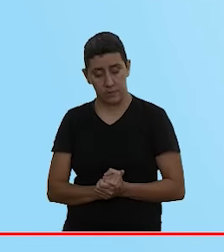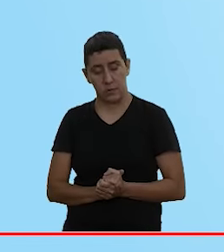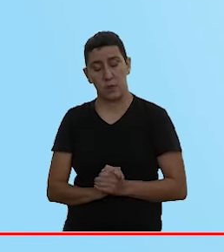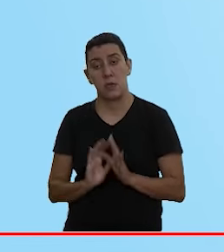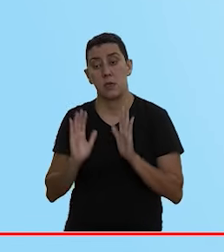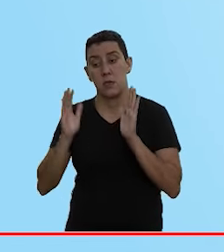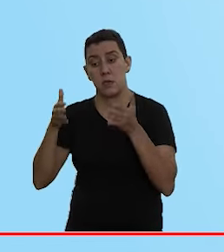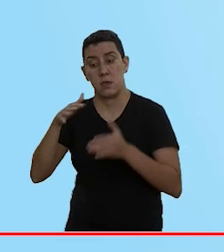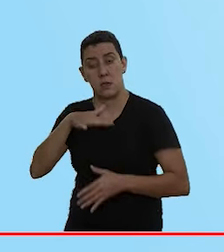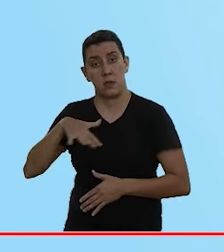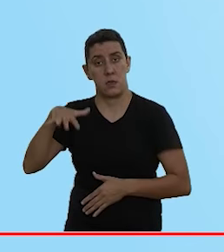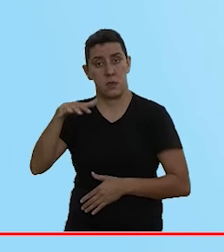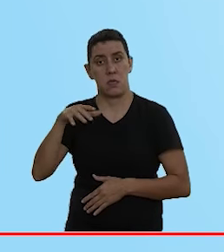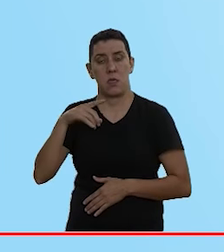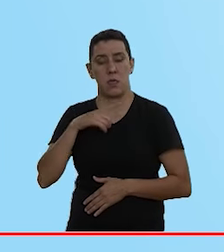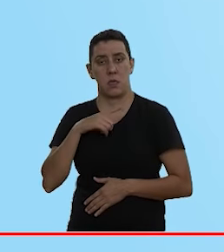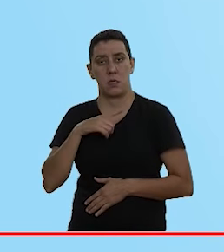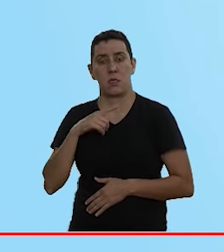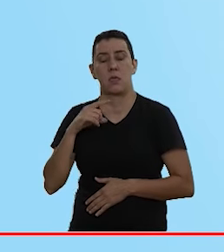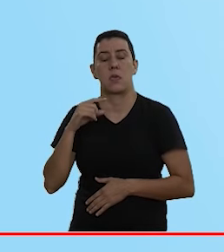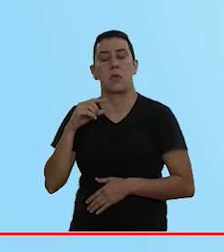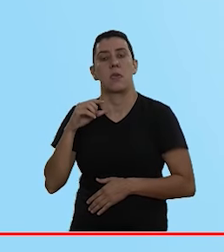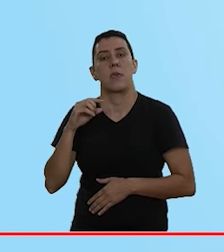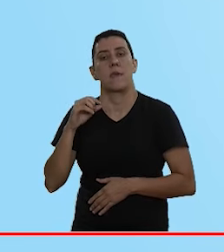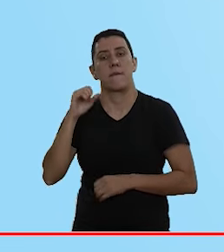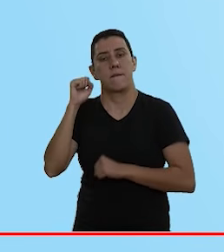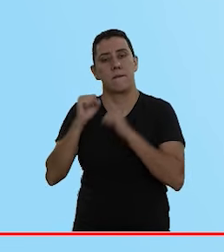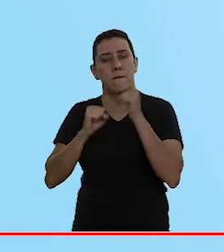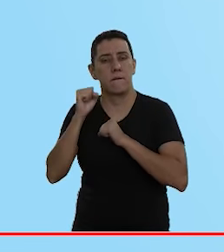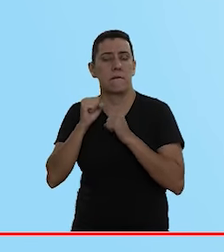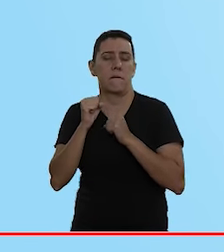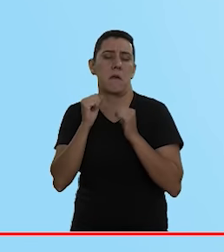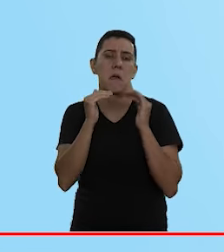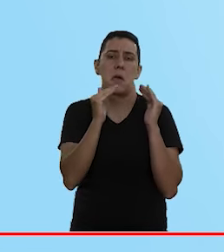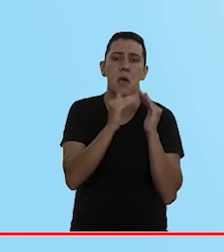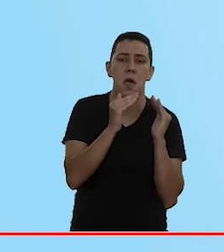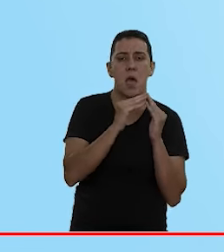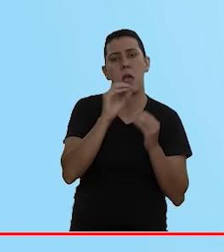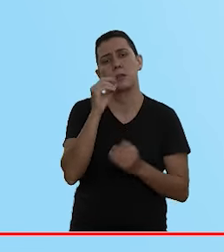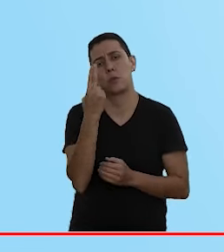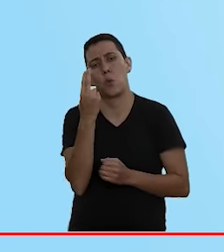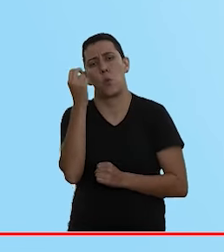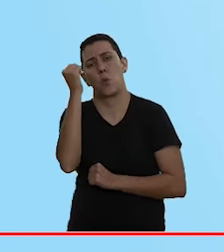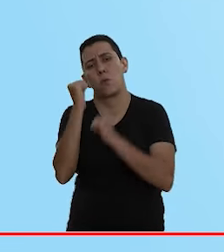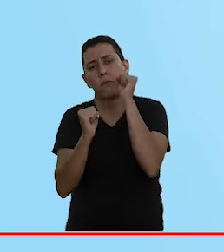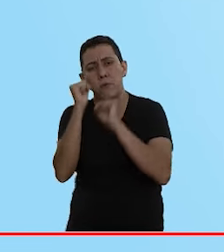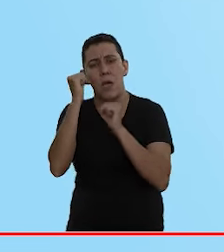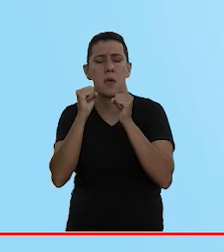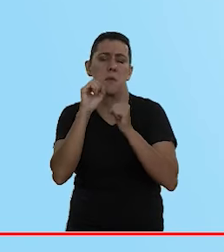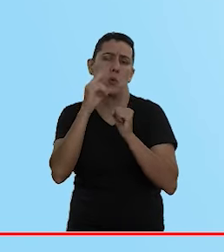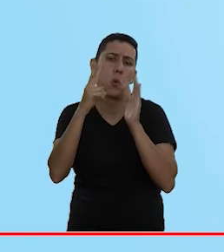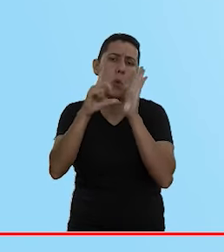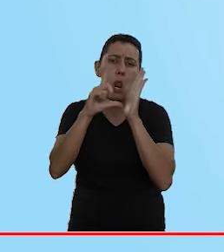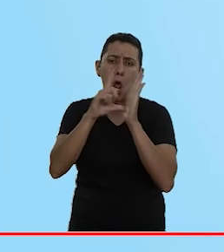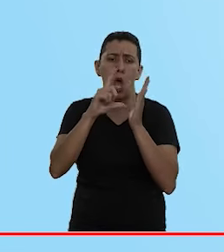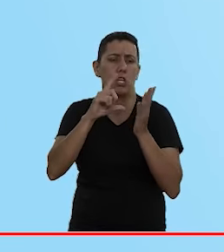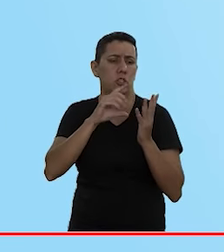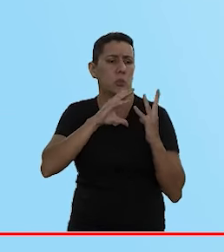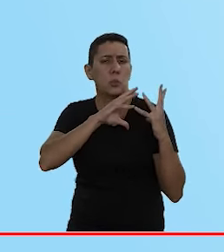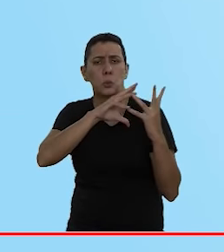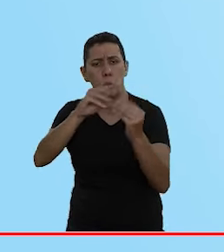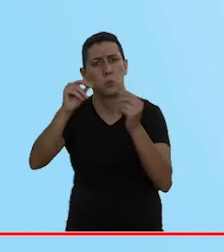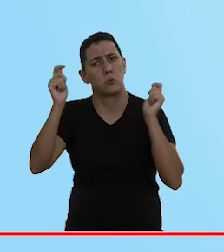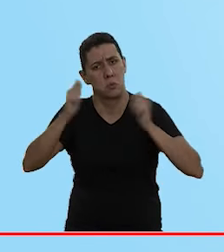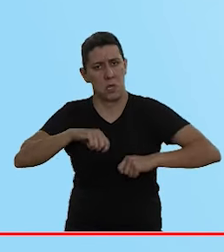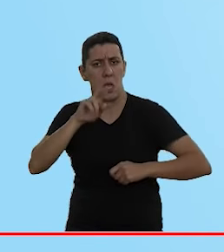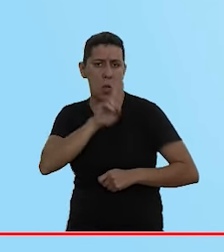agora entrando nos otimizadores, que fazem parte aí tanto para soluções residenciais quanto comerciais, principalmente se